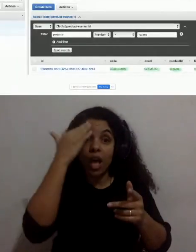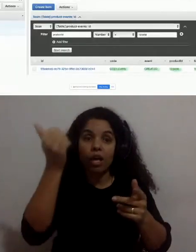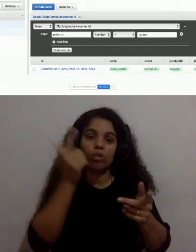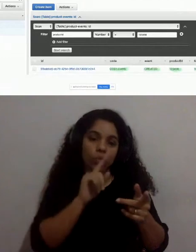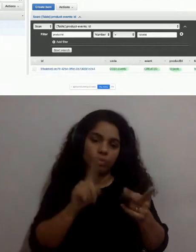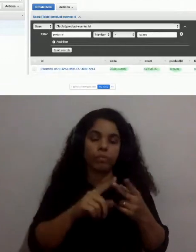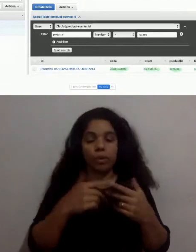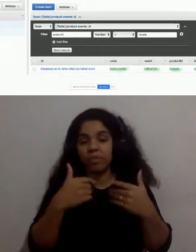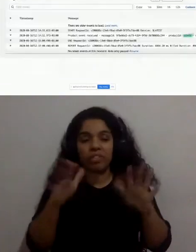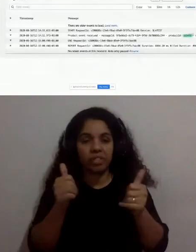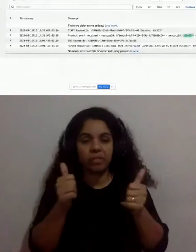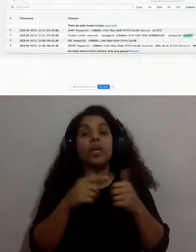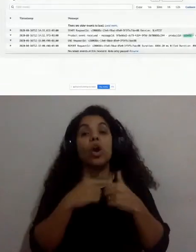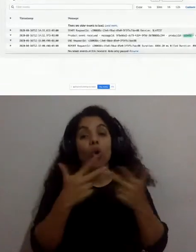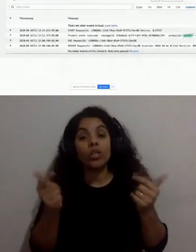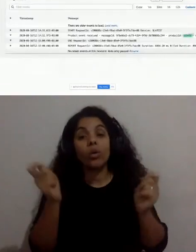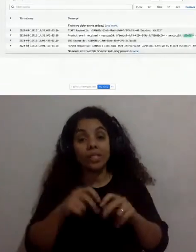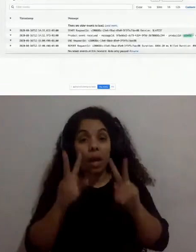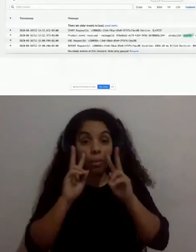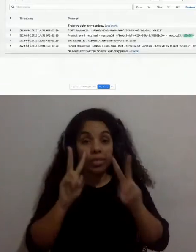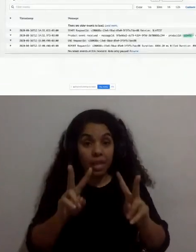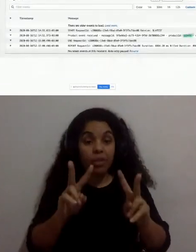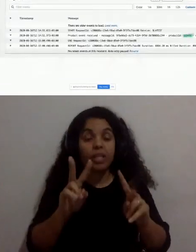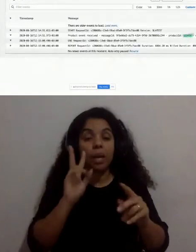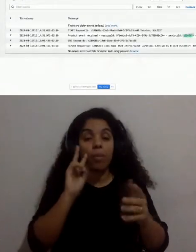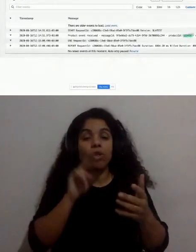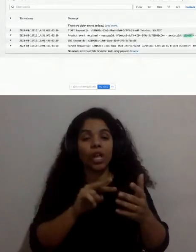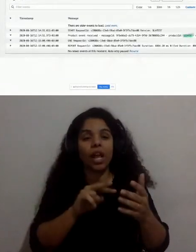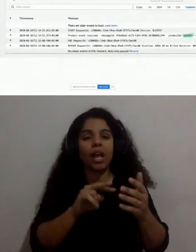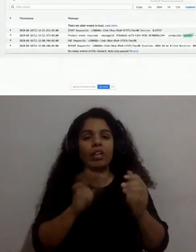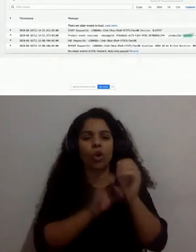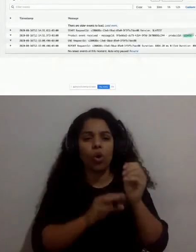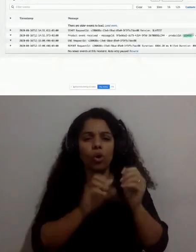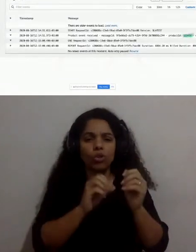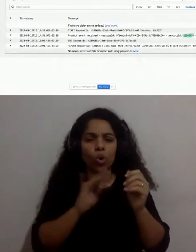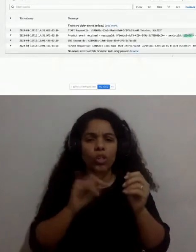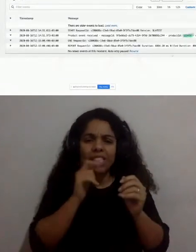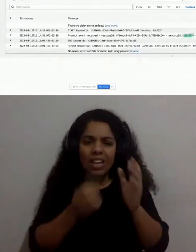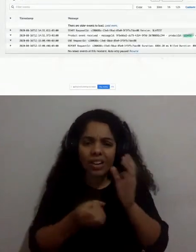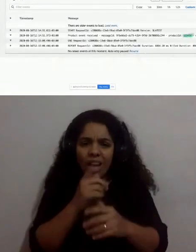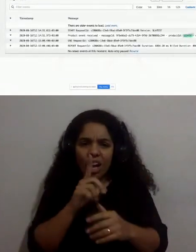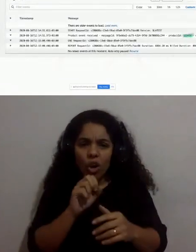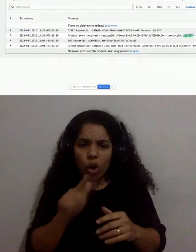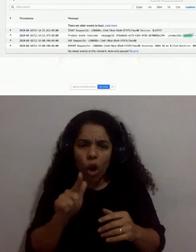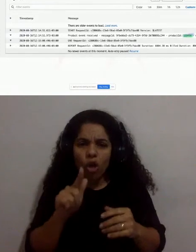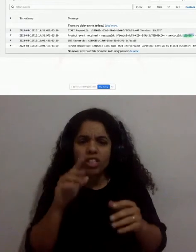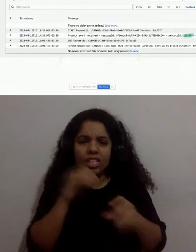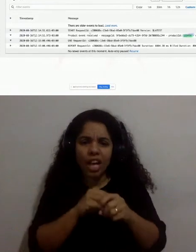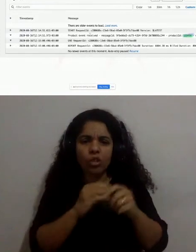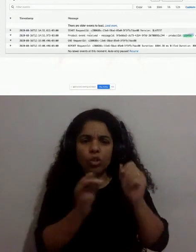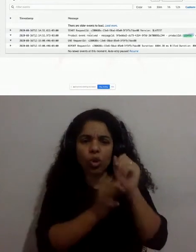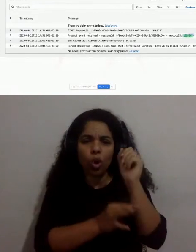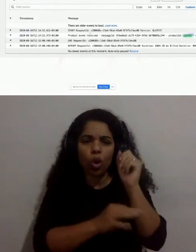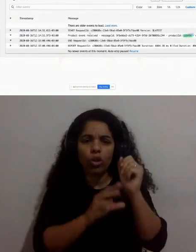Enfim, outra coisa que dá para você ver, você pode ir lá no CloudWatch. Será que eu criei esse log dentro do CloudWatch? Sim,